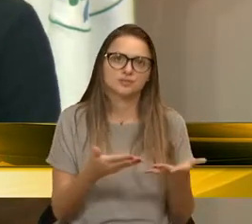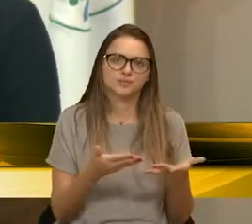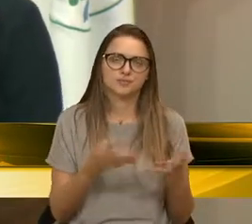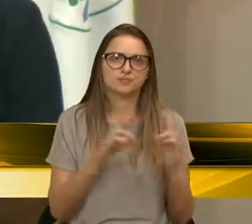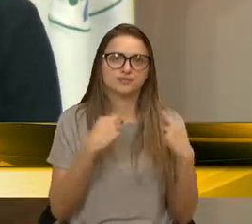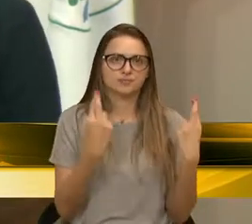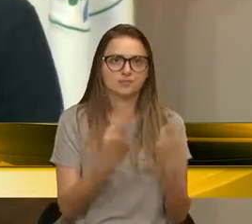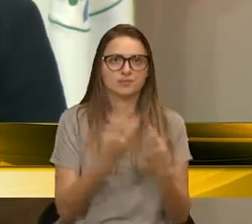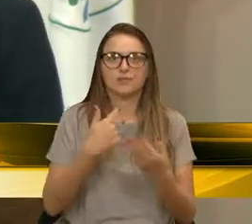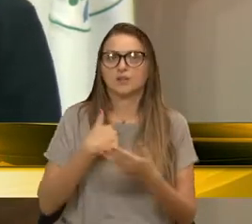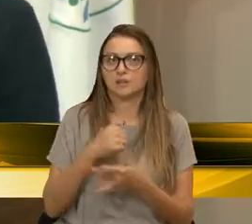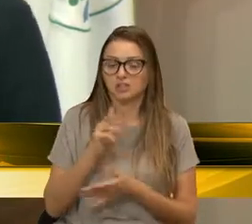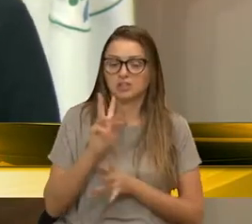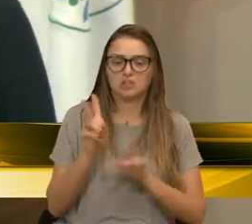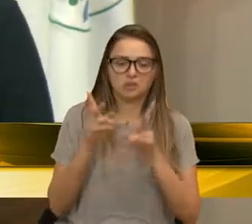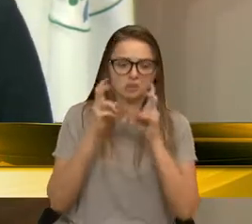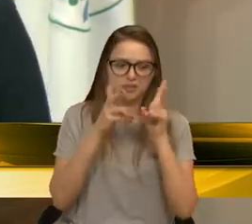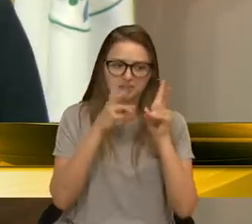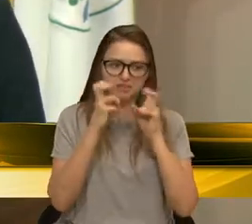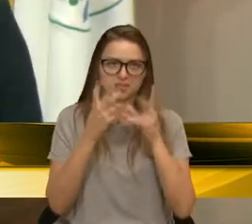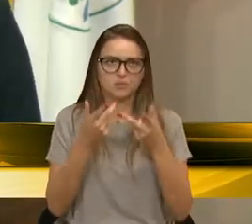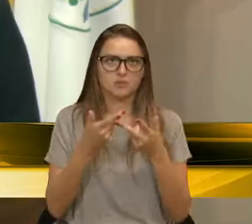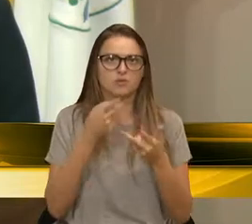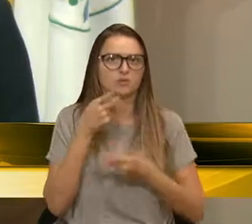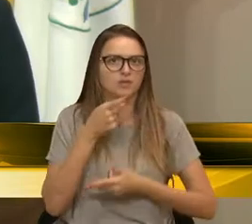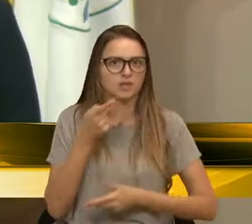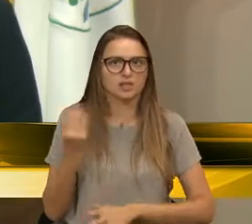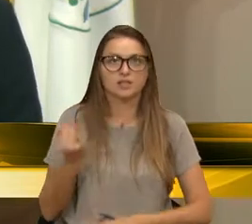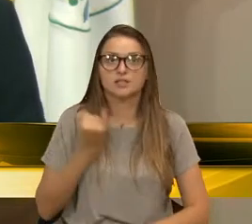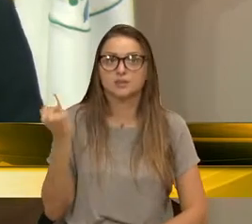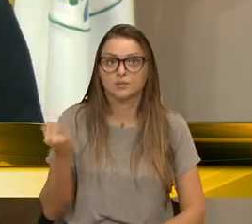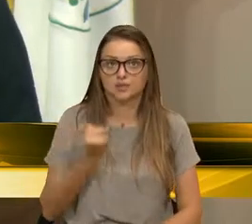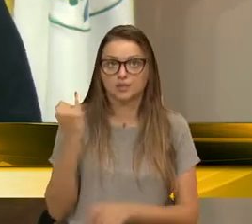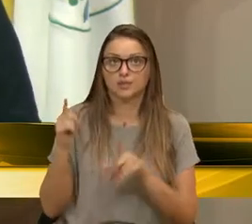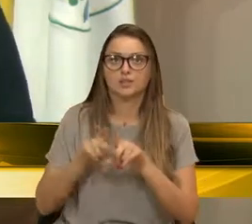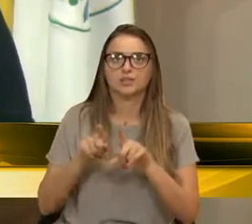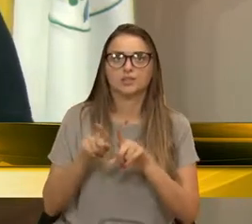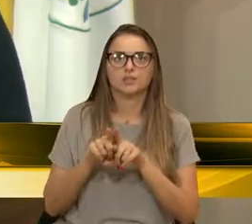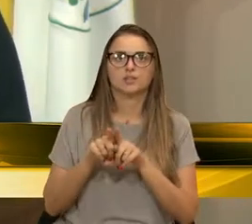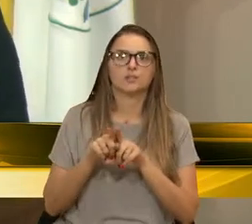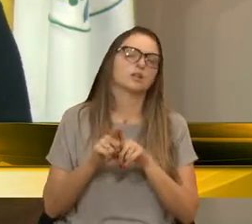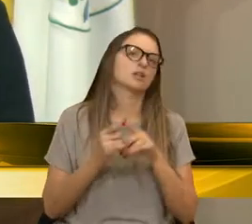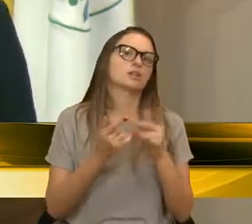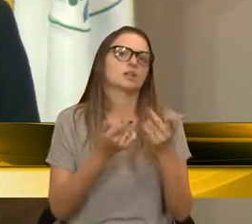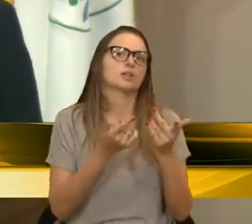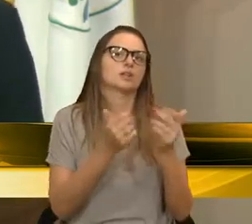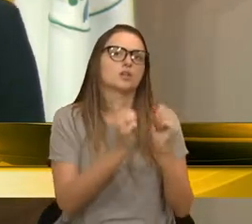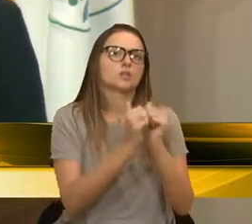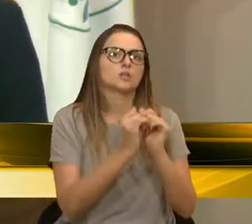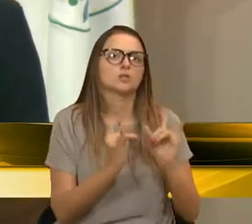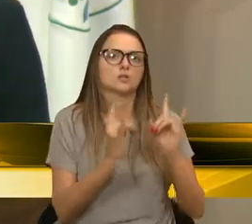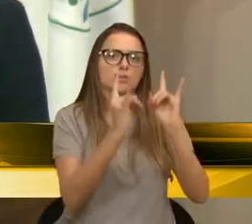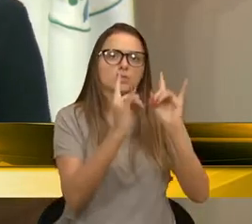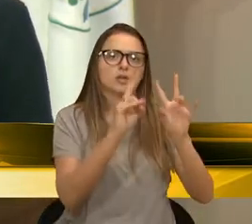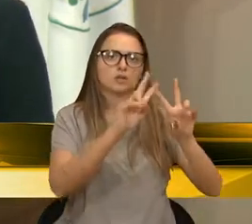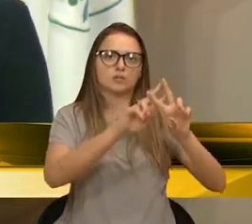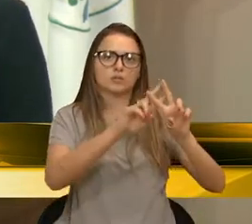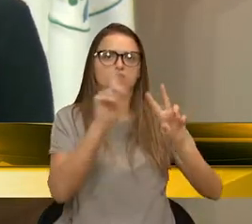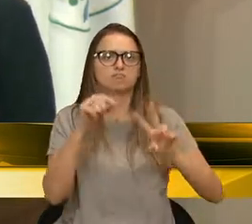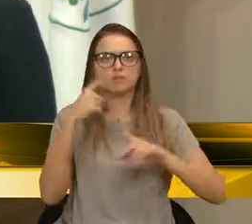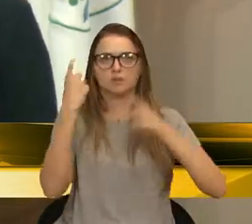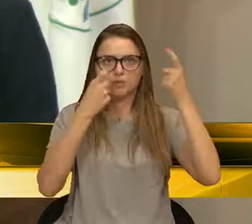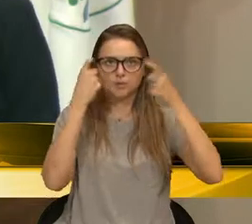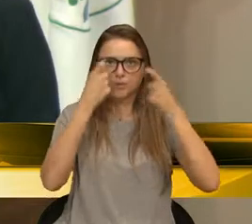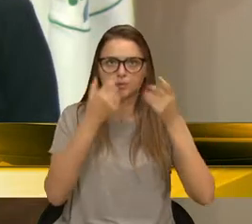E vejo colocações muito pertinentes, inclusive na questão do sistema carcerário. Acho que é uma preocupação de todos